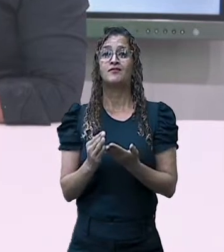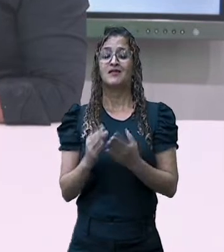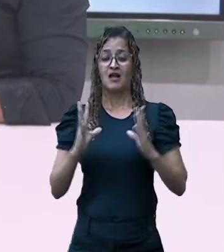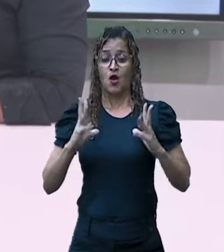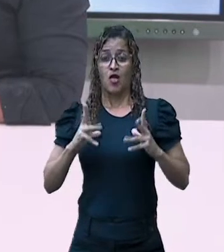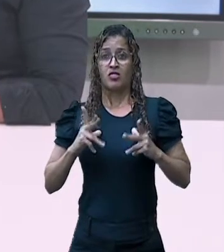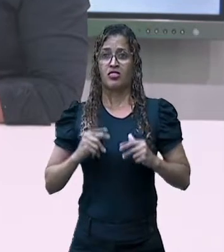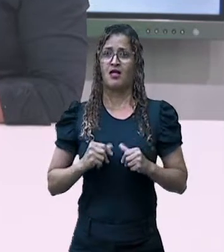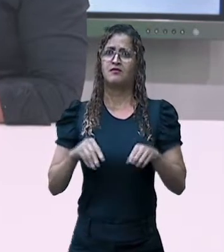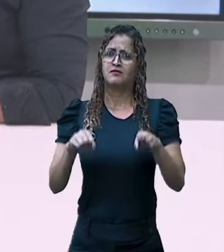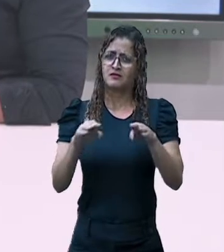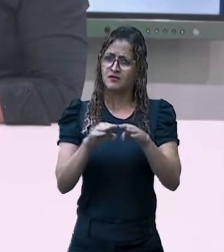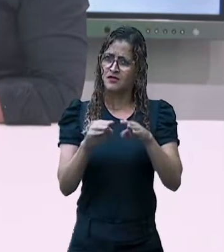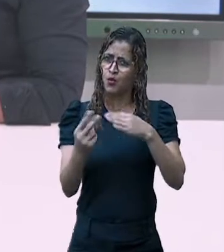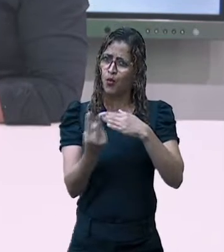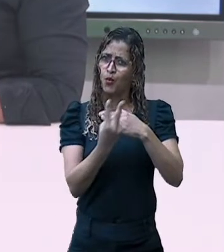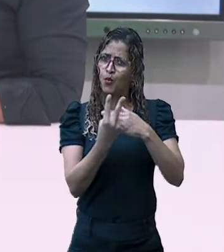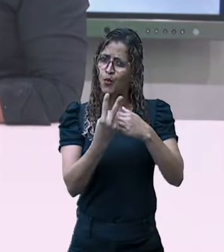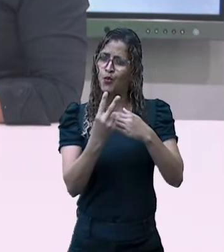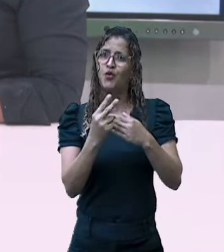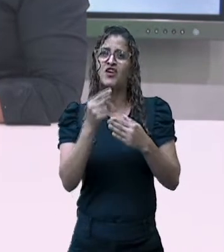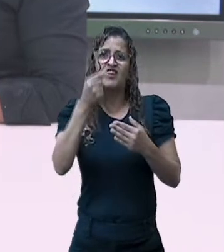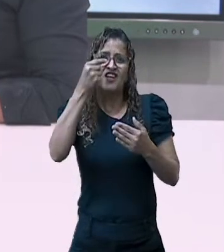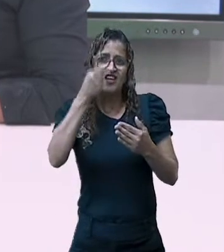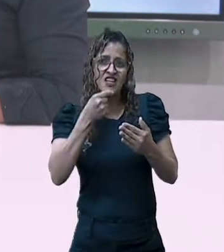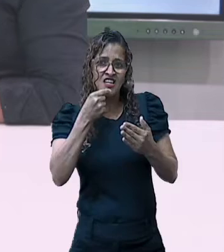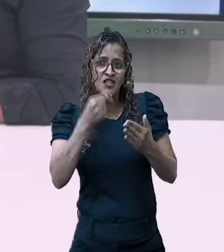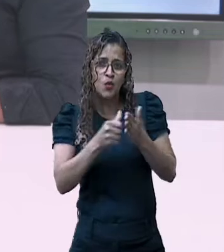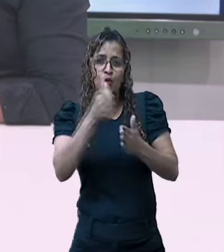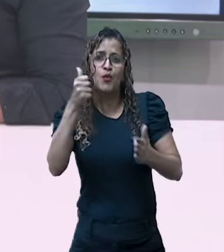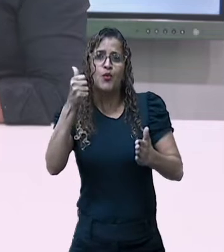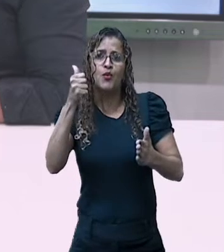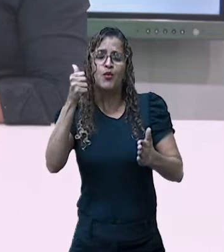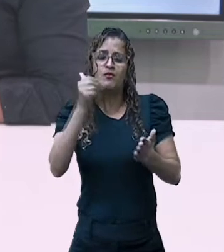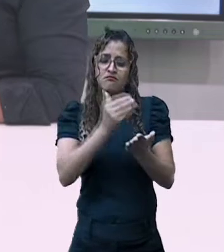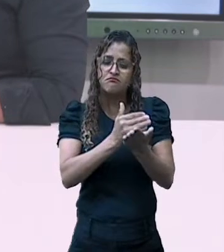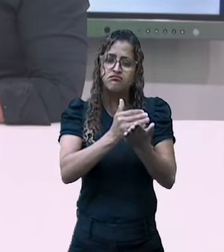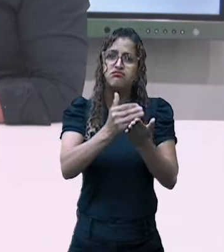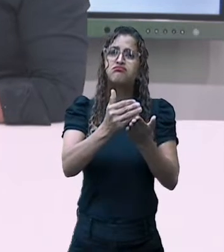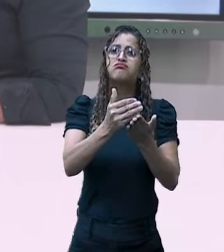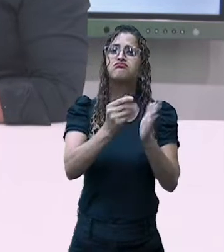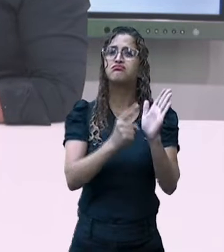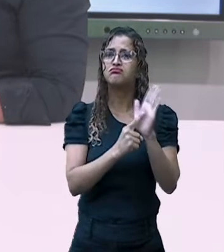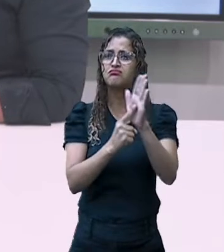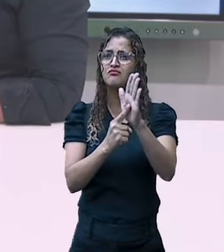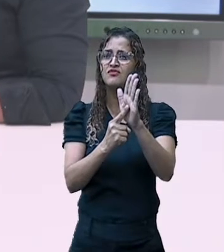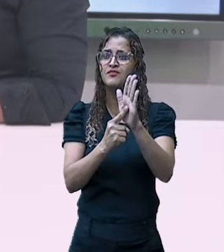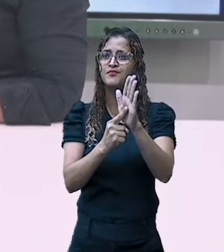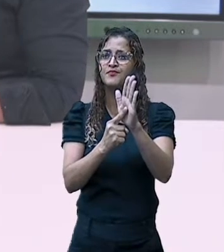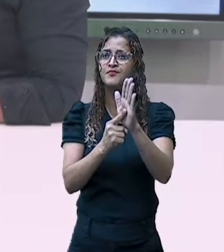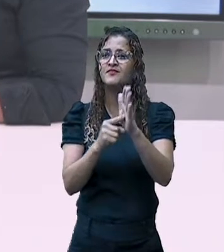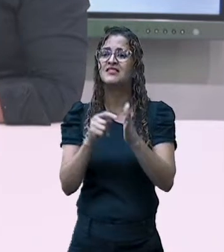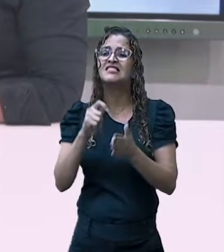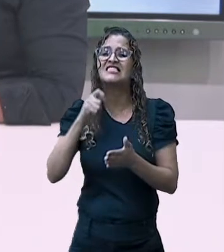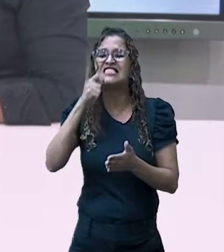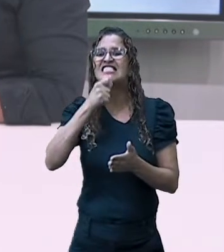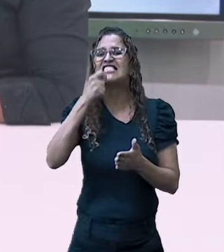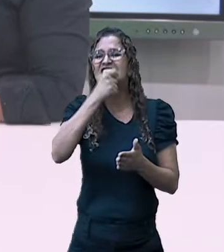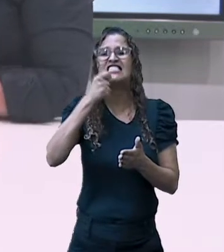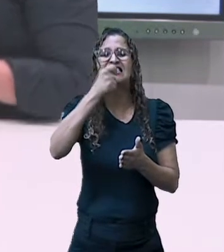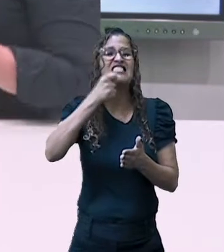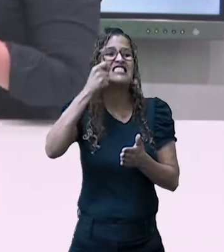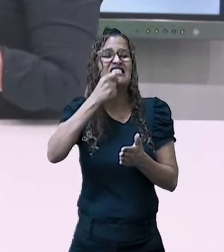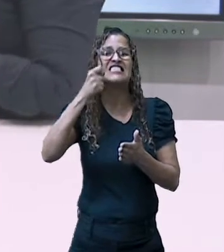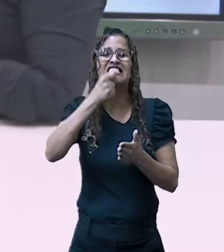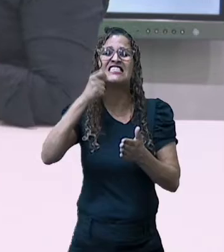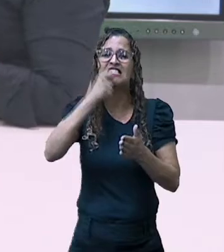do momento que nascem os primeiros dentinhos de leite. E a gente faz essa escovação com escova e pasta, né?